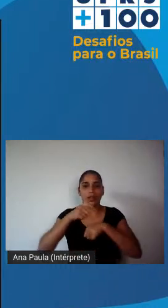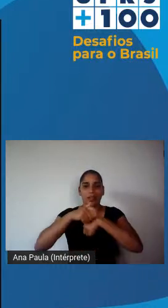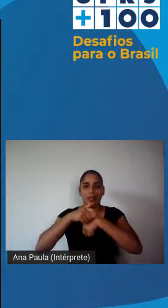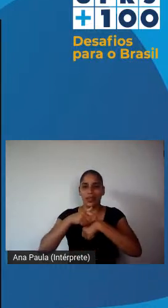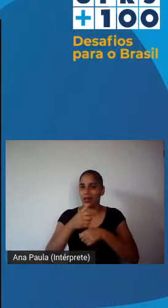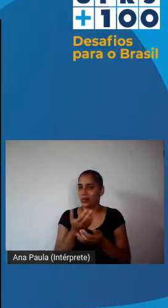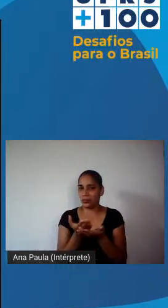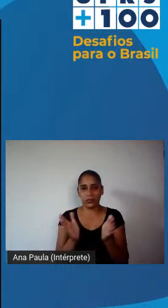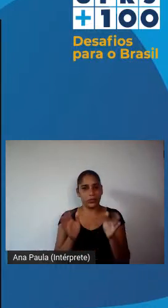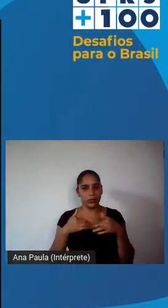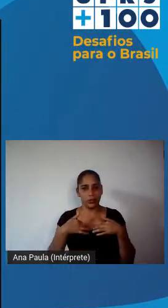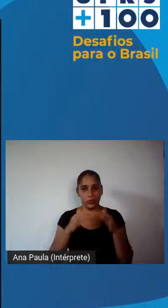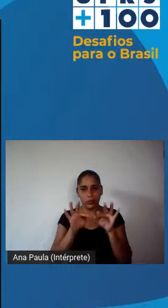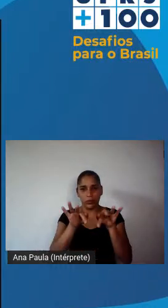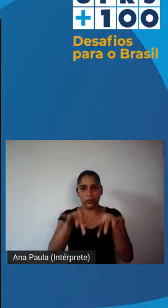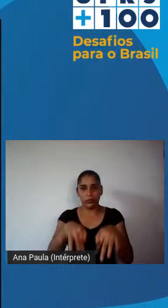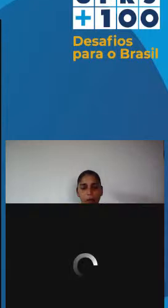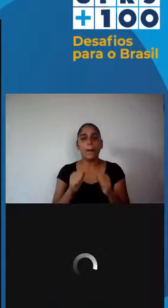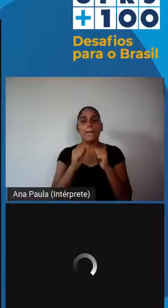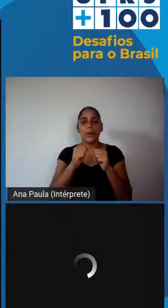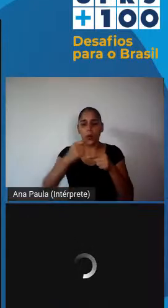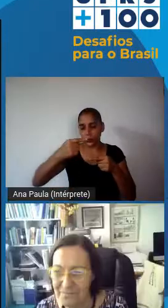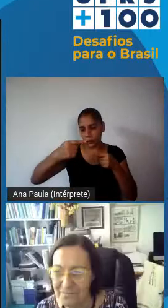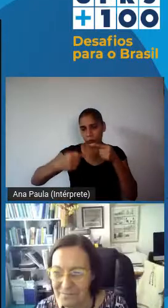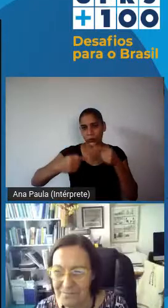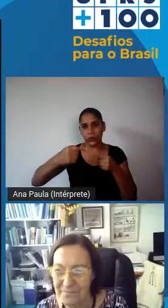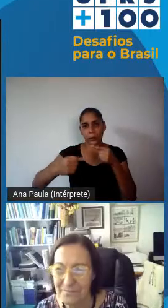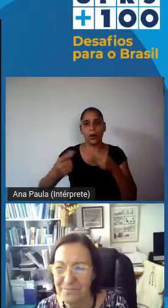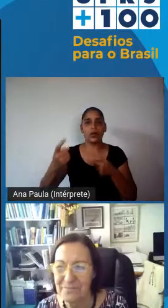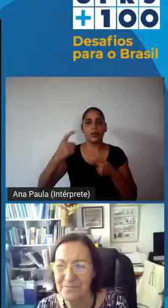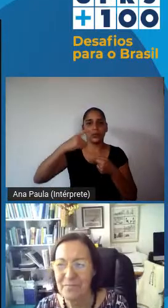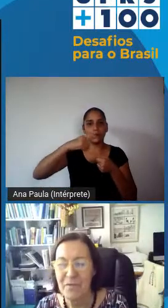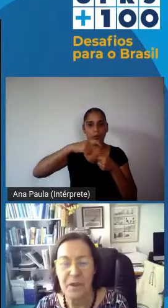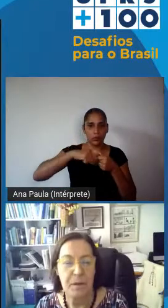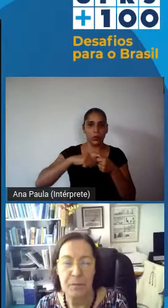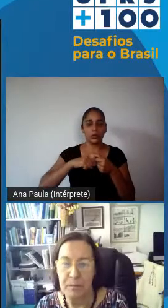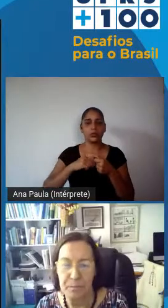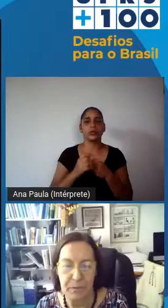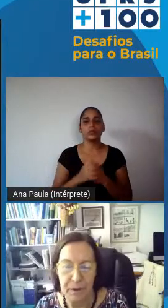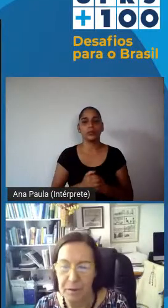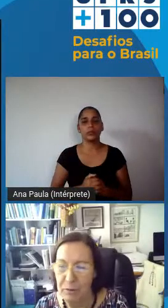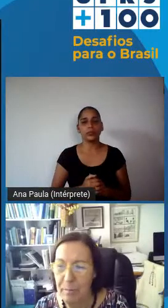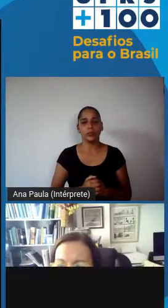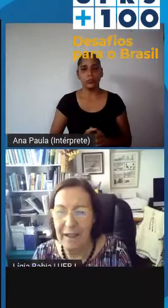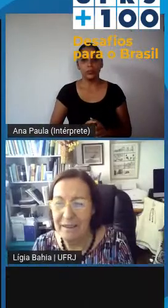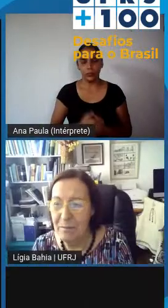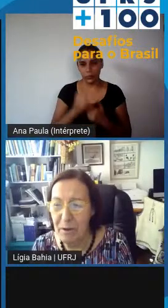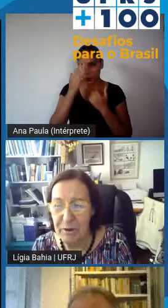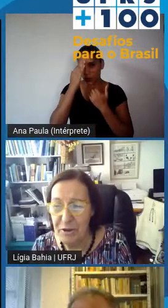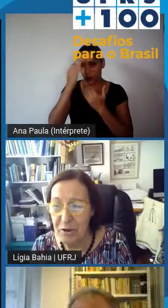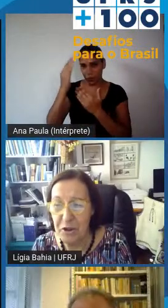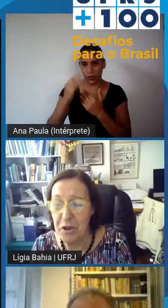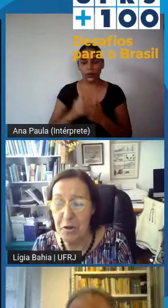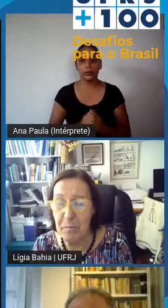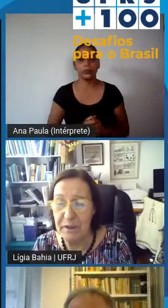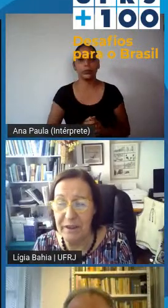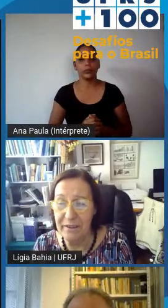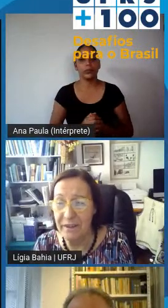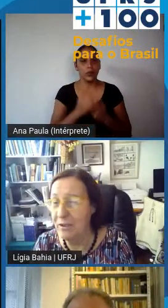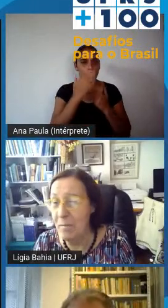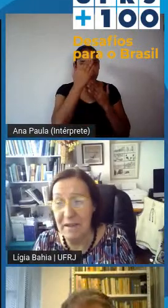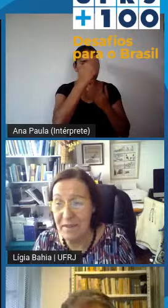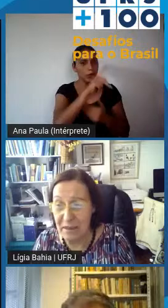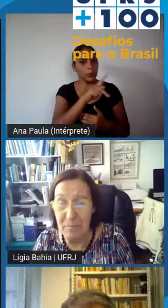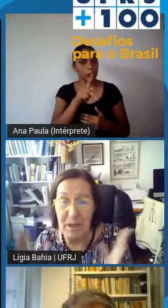gente pode, né, para o debate trazer novas questões. Obrigado, Lígia. Muito obrigada, Maurício, acho que a gente não